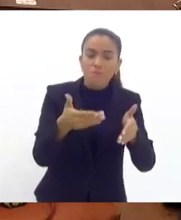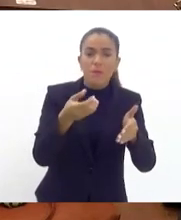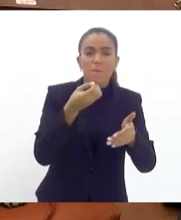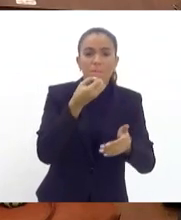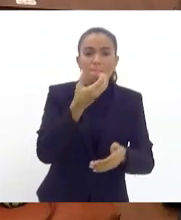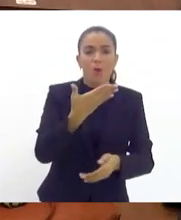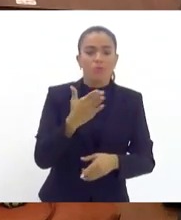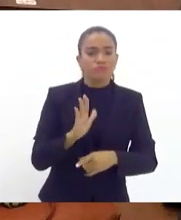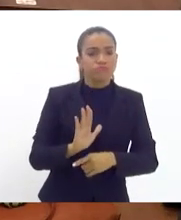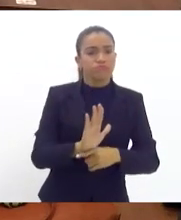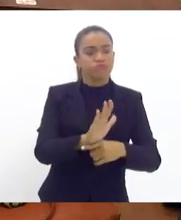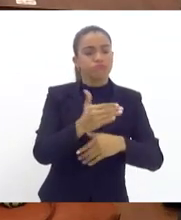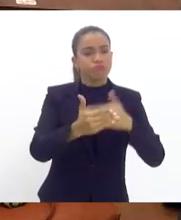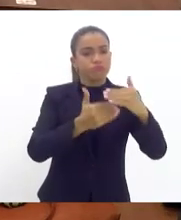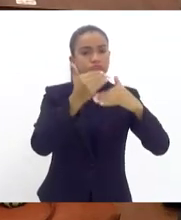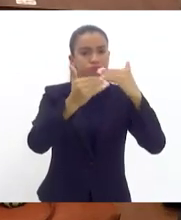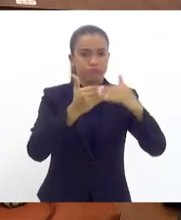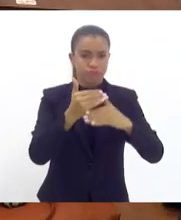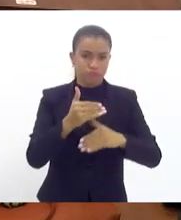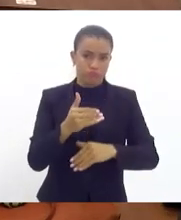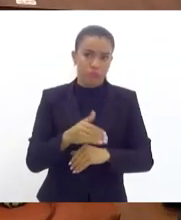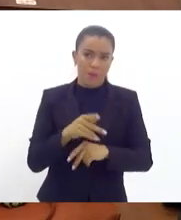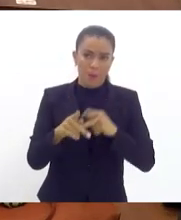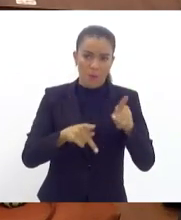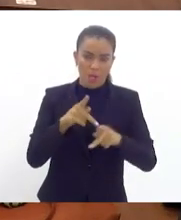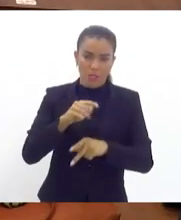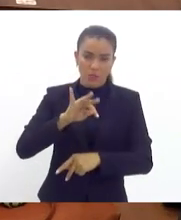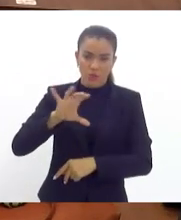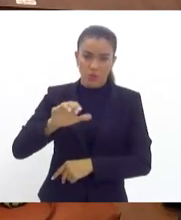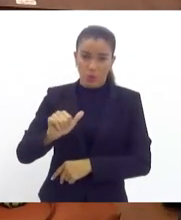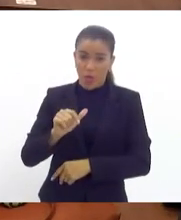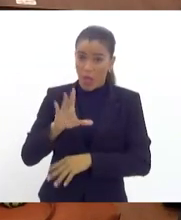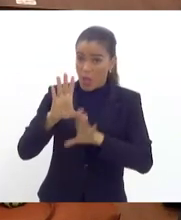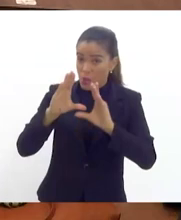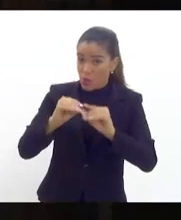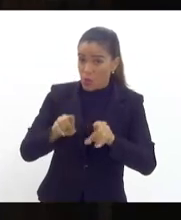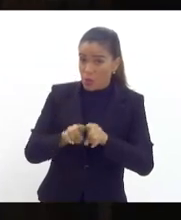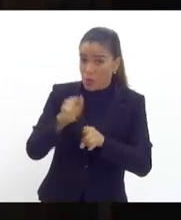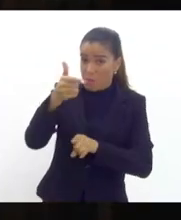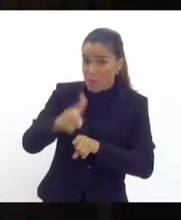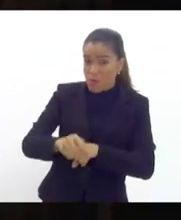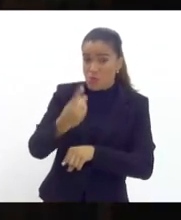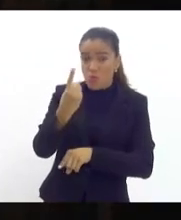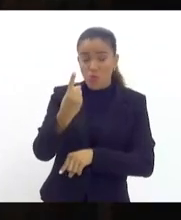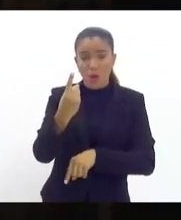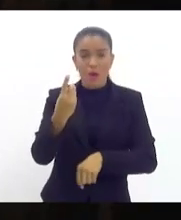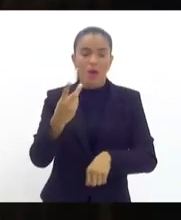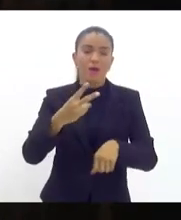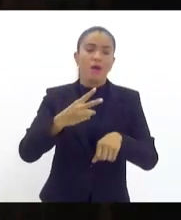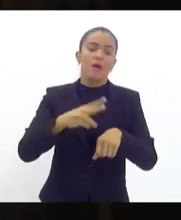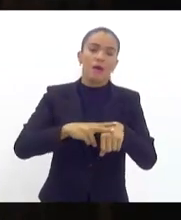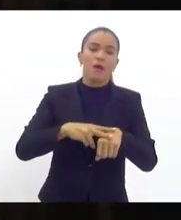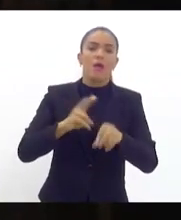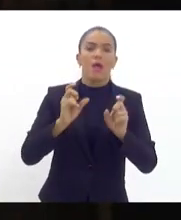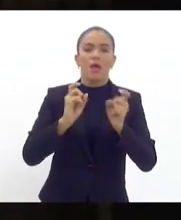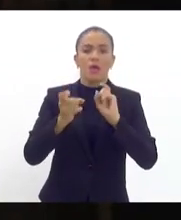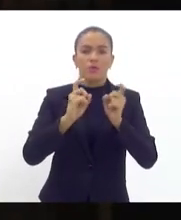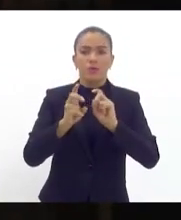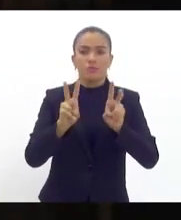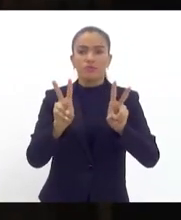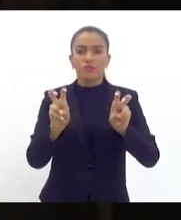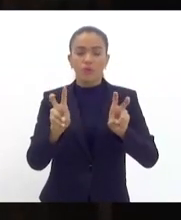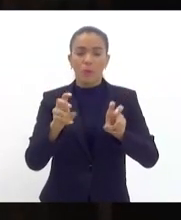tijucanos hoje mesmo nós estaremos logo mais à noite em uma outra reunião é que vai tratar que vai verçar sobre